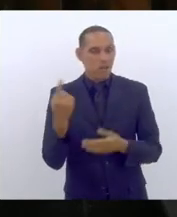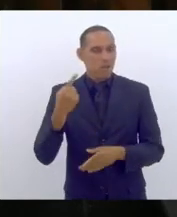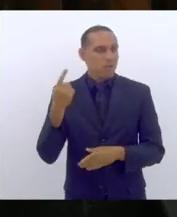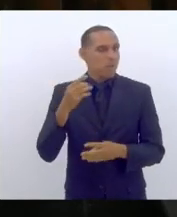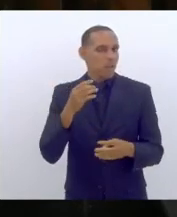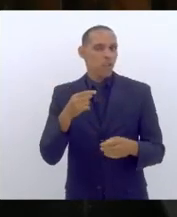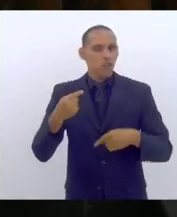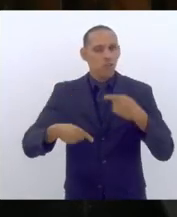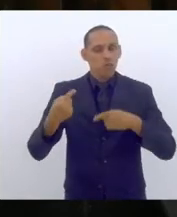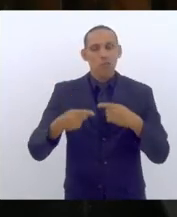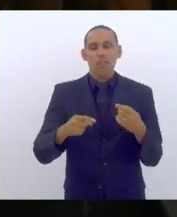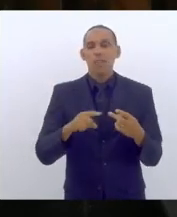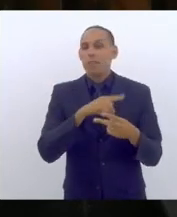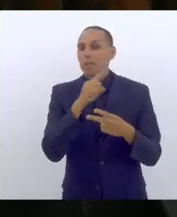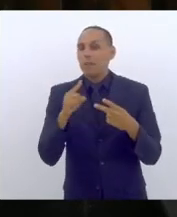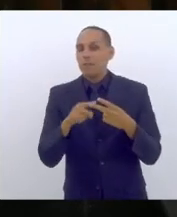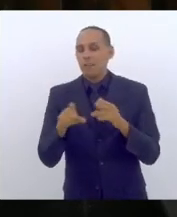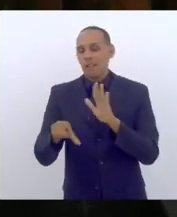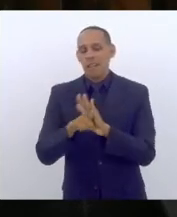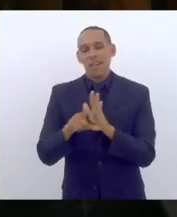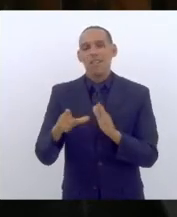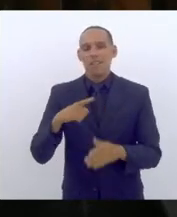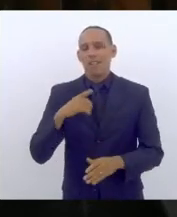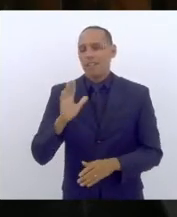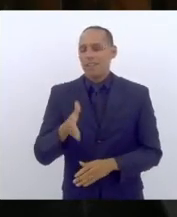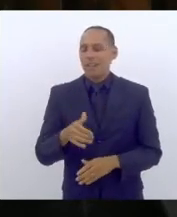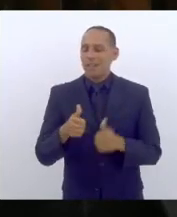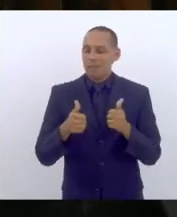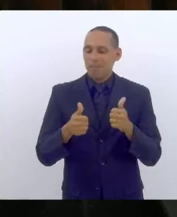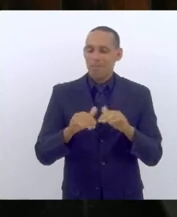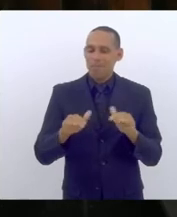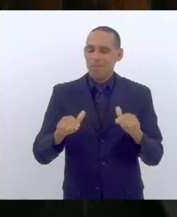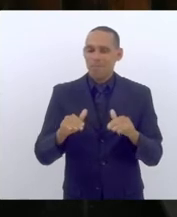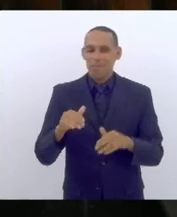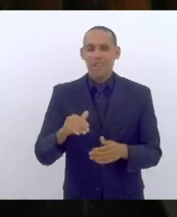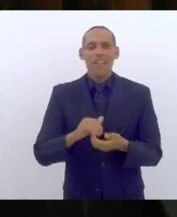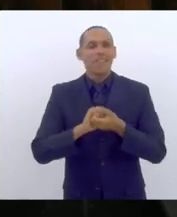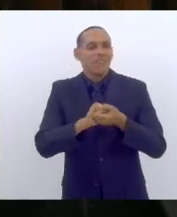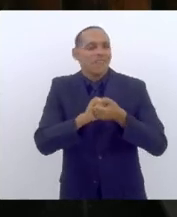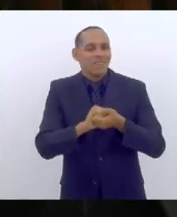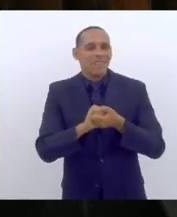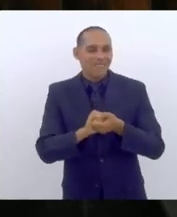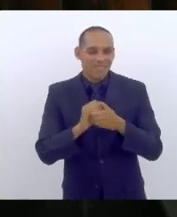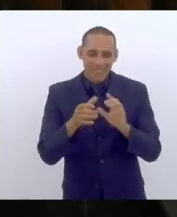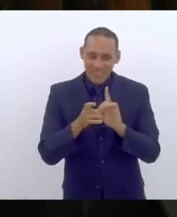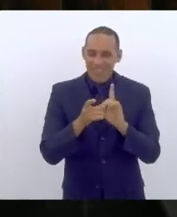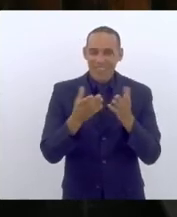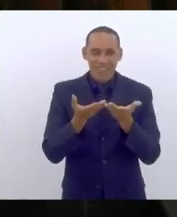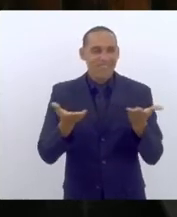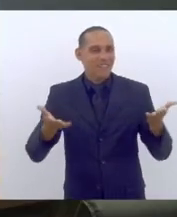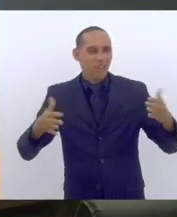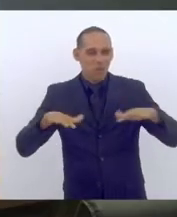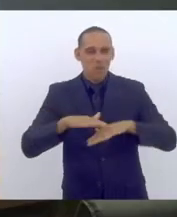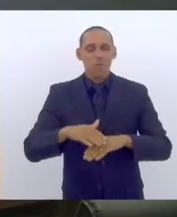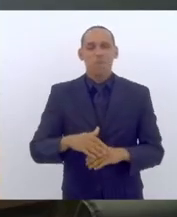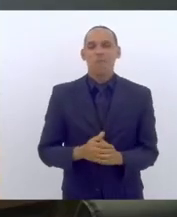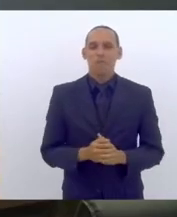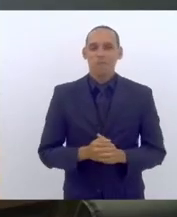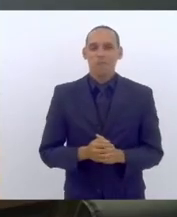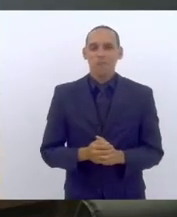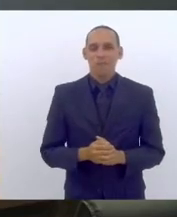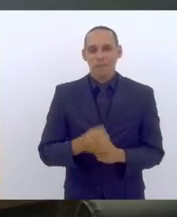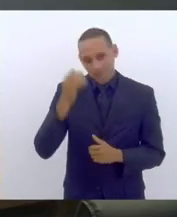a lei existentes era isso saudações democráticas a todos